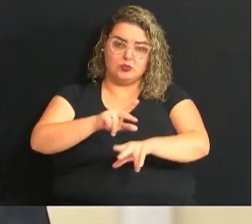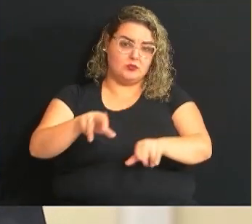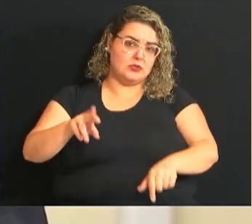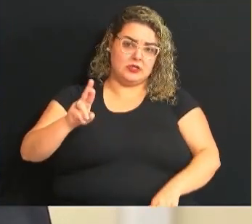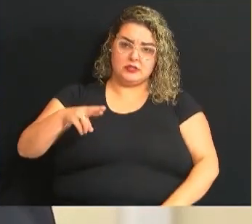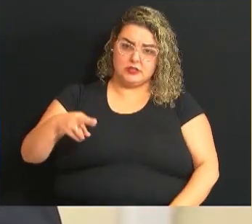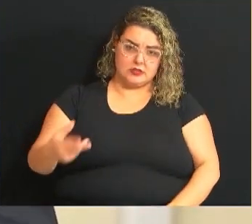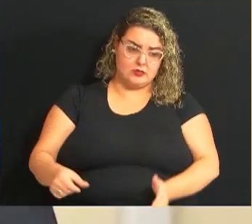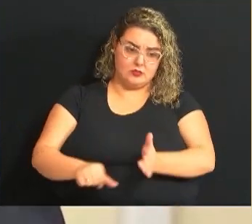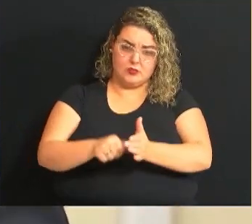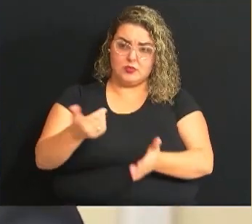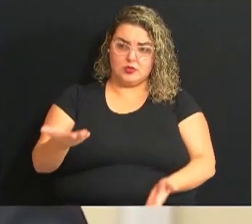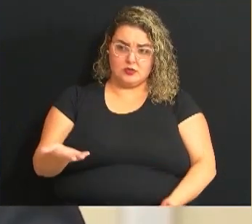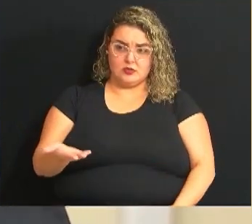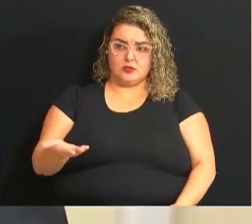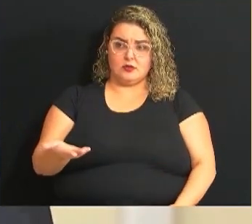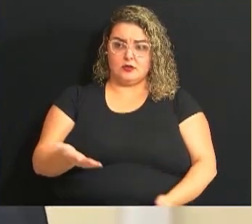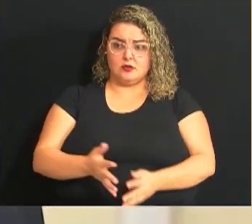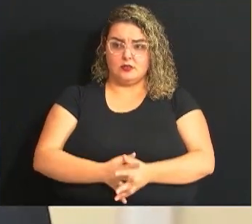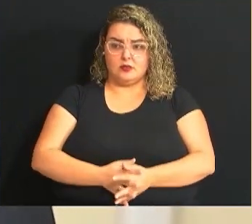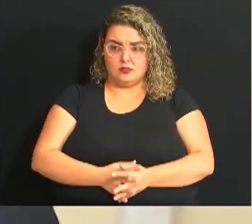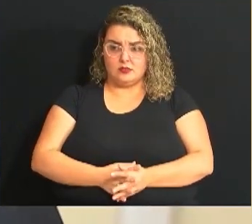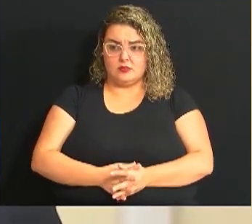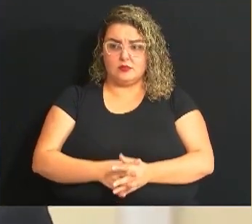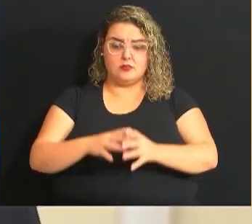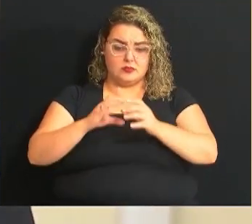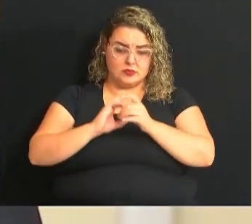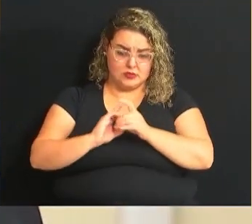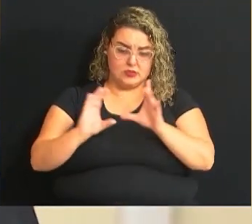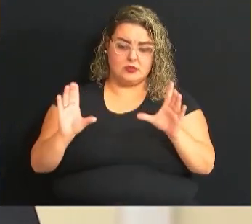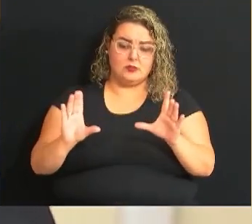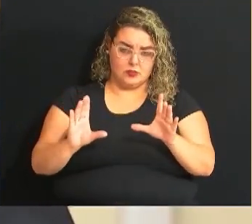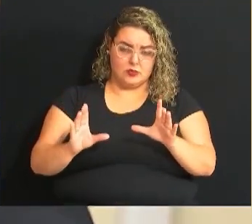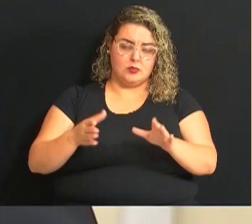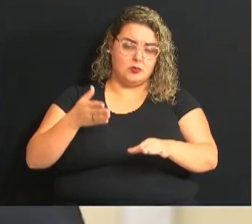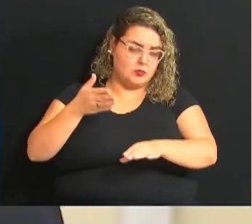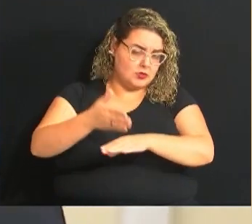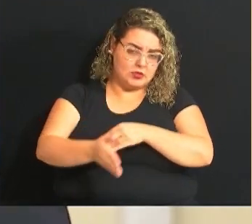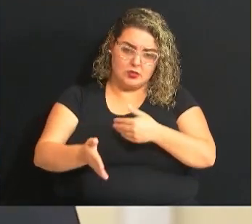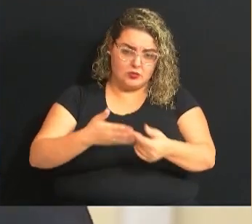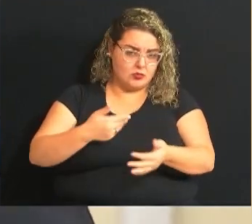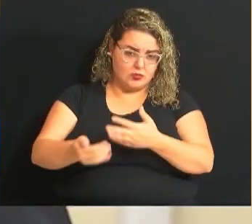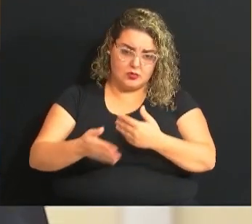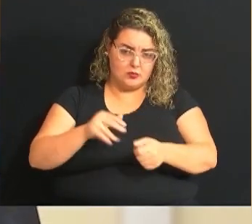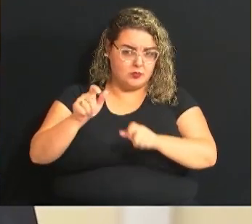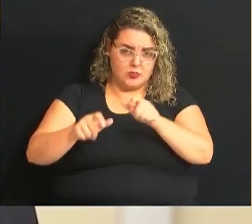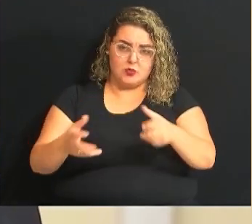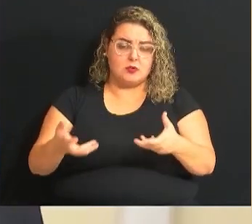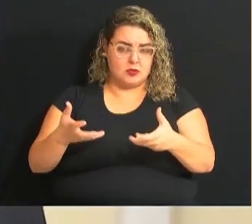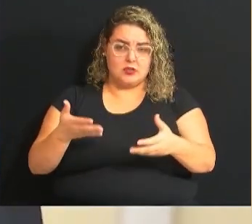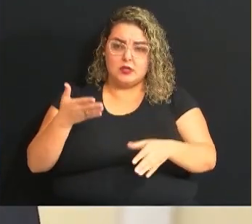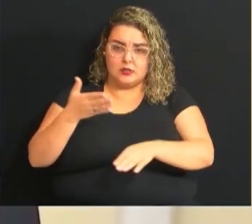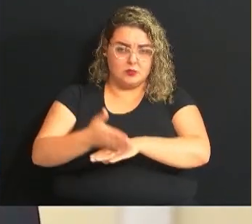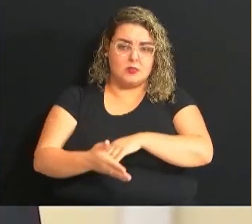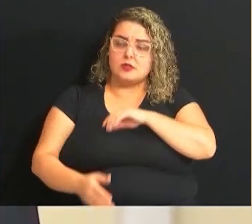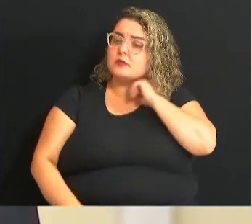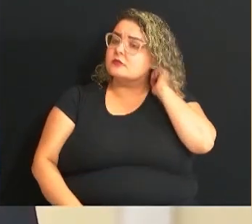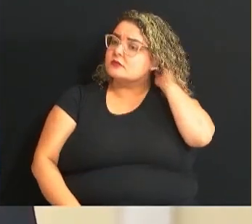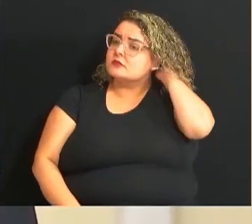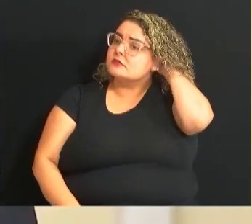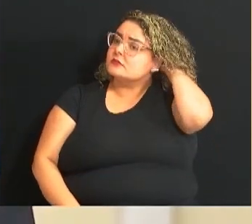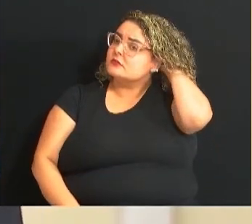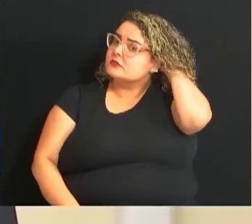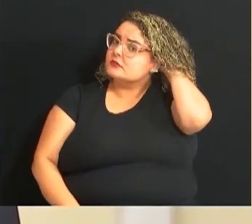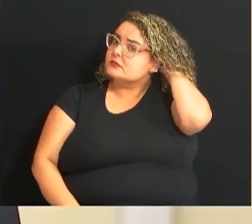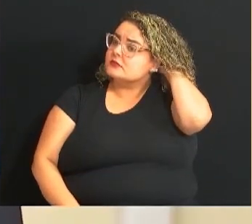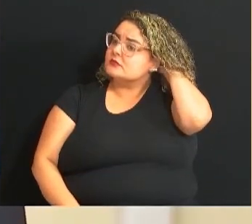que você democratiza o acesso a qualquer pessoa que queira participar. Você aumenta a